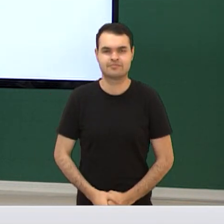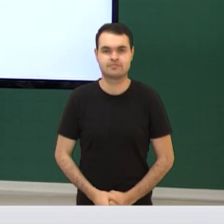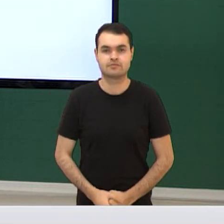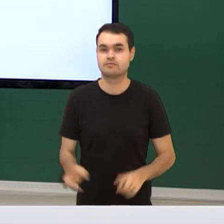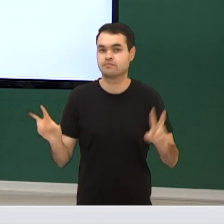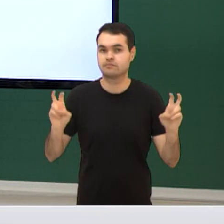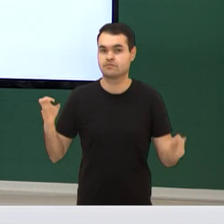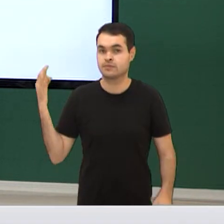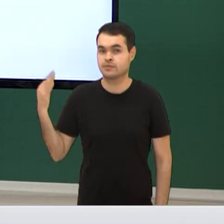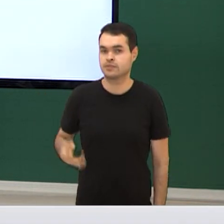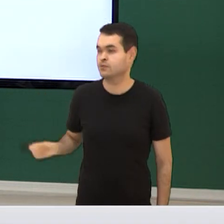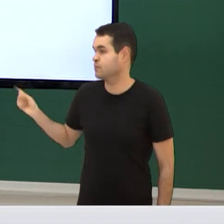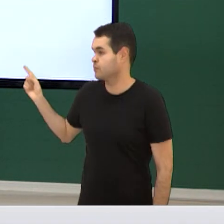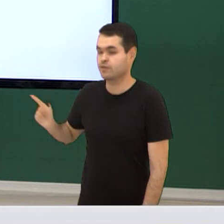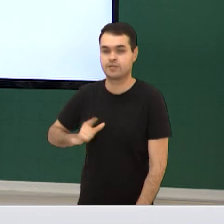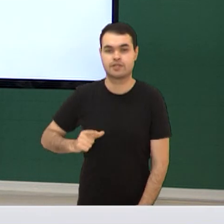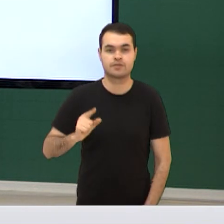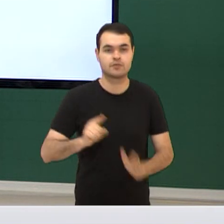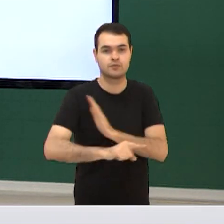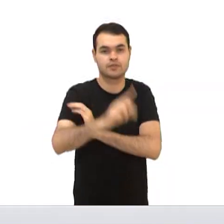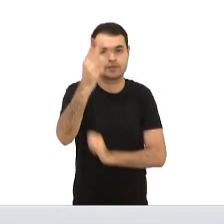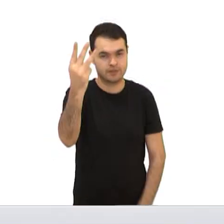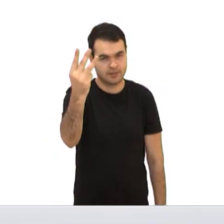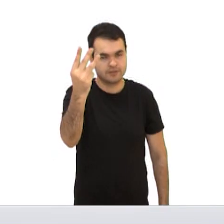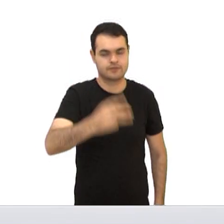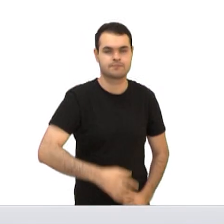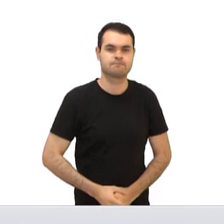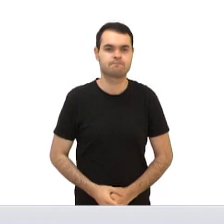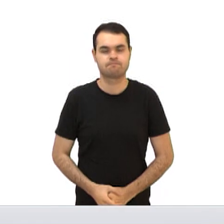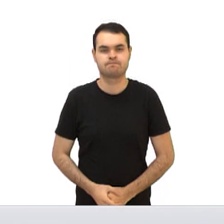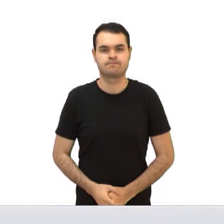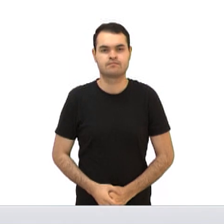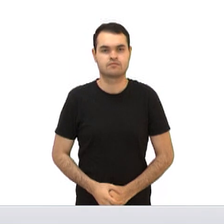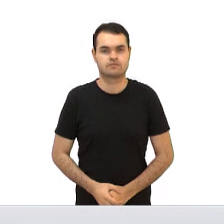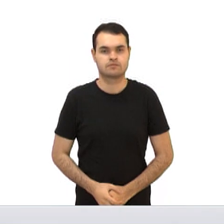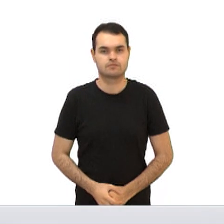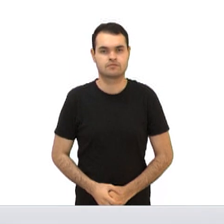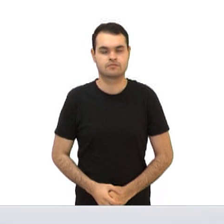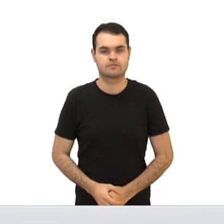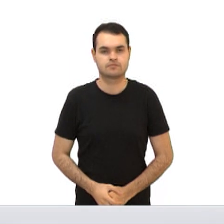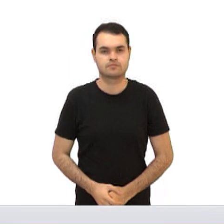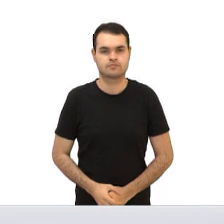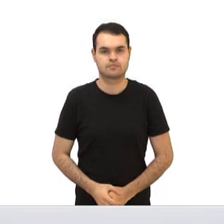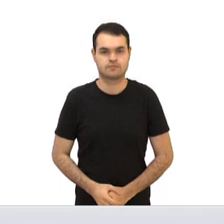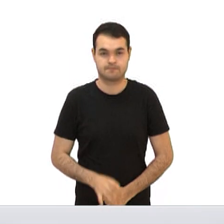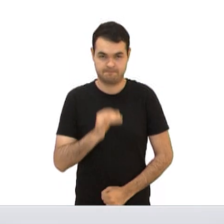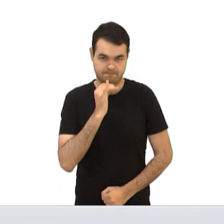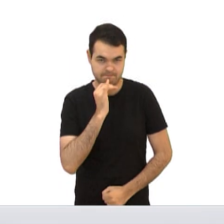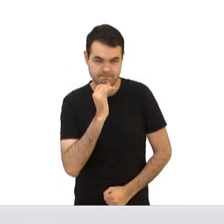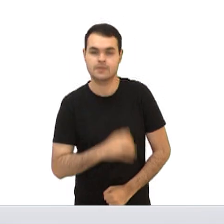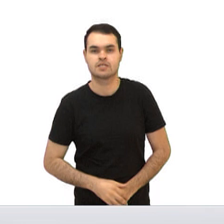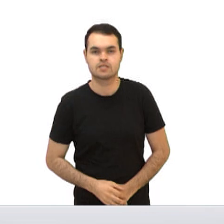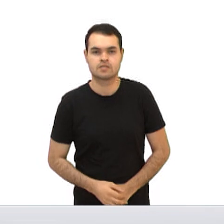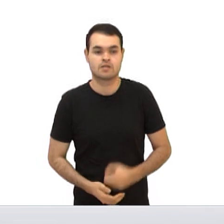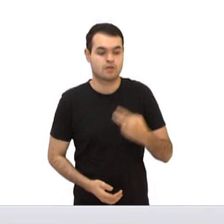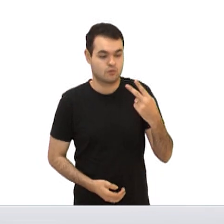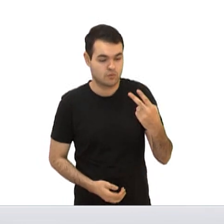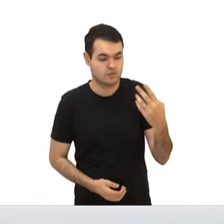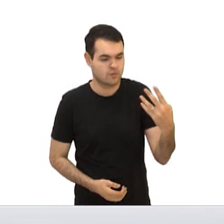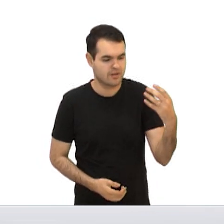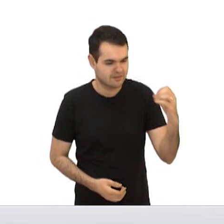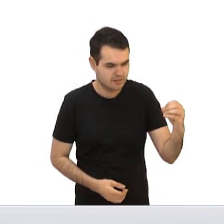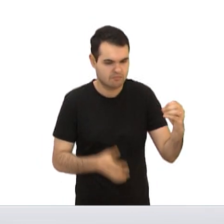marcou? Se você marcou a letra B, parabéns para você. Então, o que temos aqui? Se tínhamos 100 anteriormente, agora